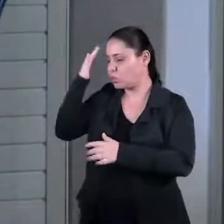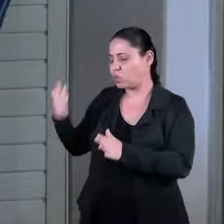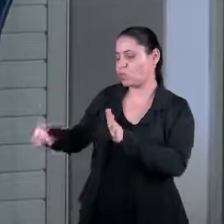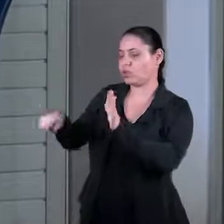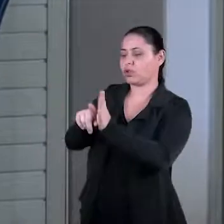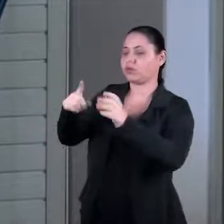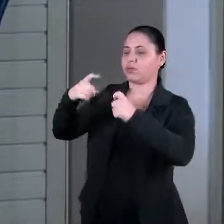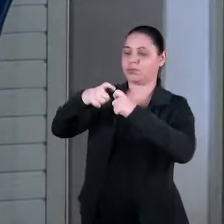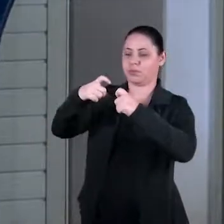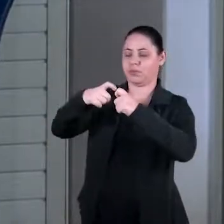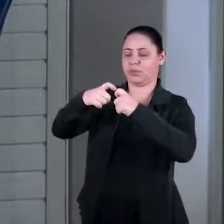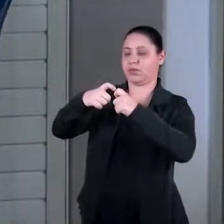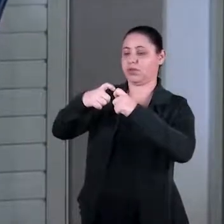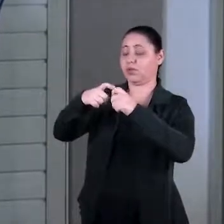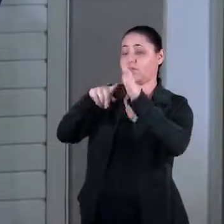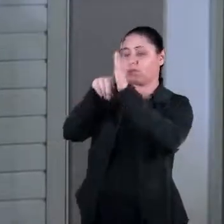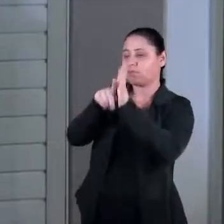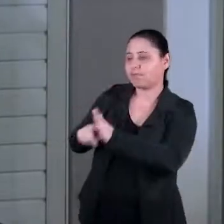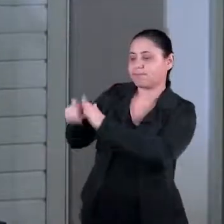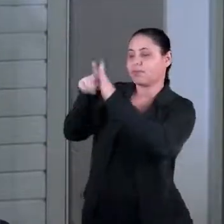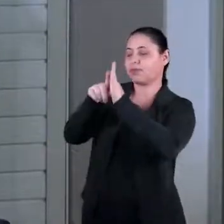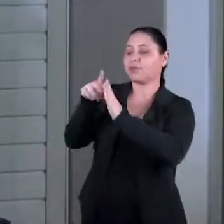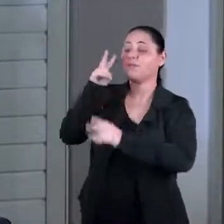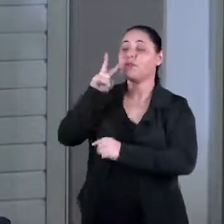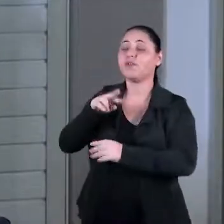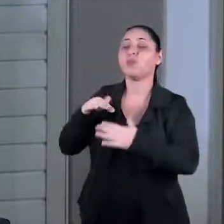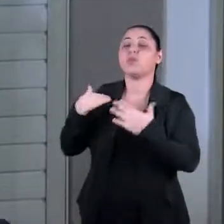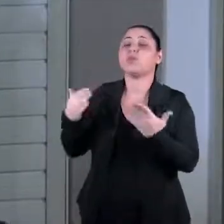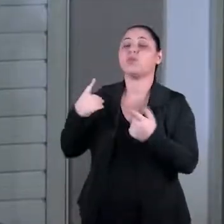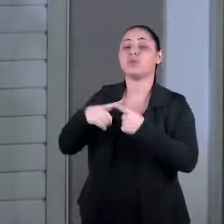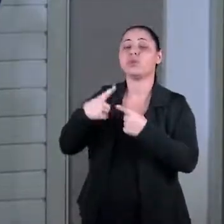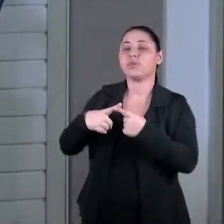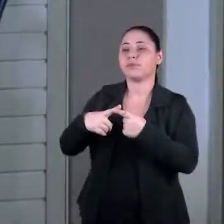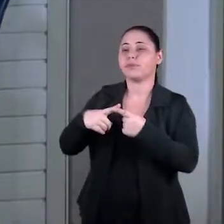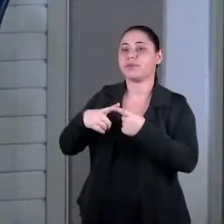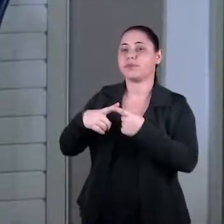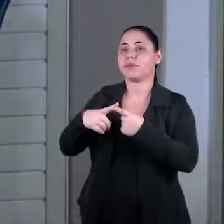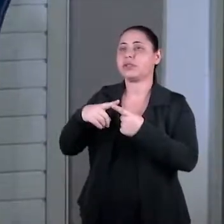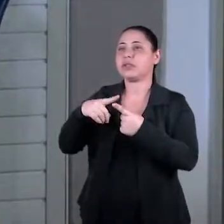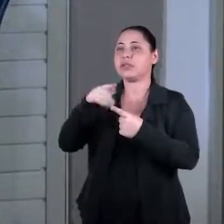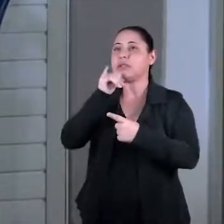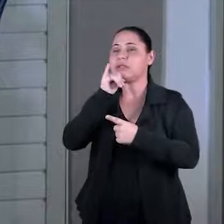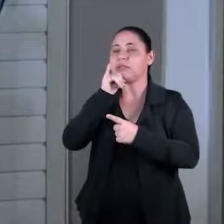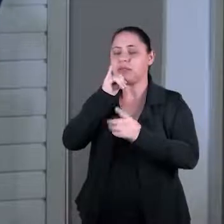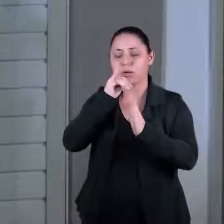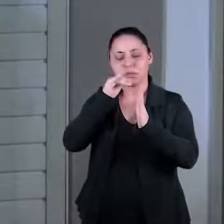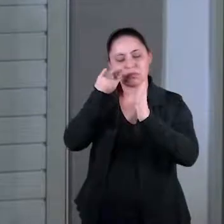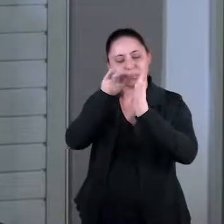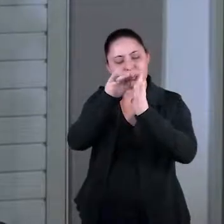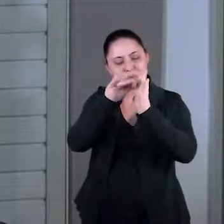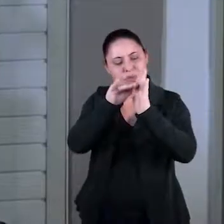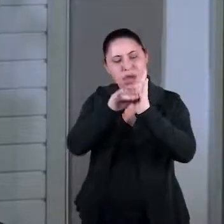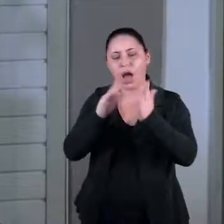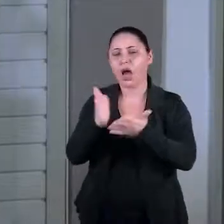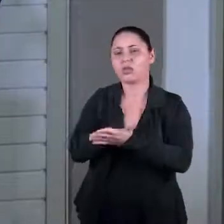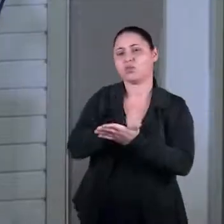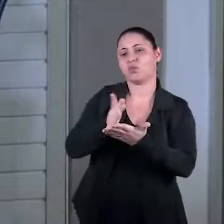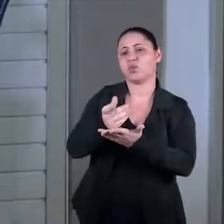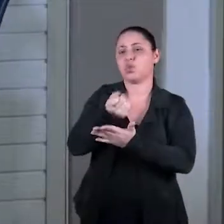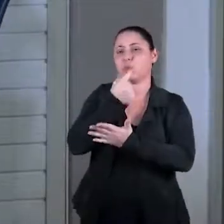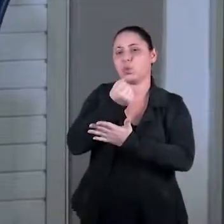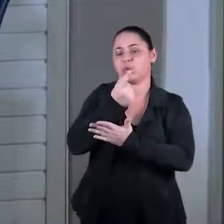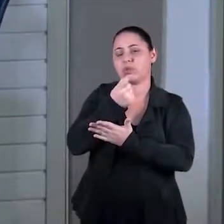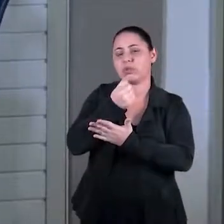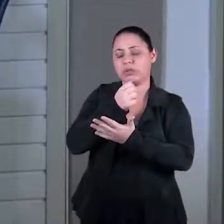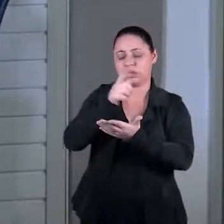diagnóstico, o paciente tem calvície, a gente vai classificar esse paciente. Então, dependendo do grau de calvície, realmente, às vezes, o uso de medicações e loções